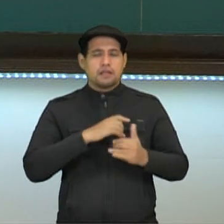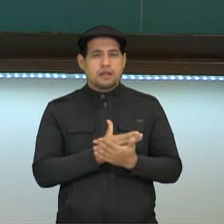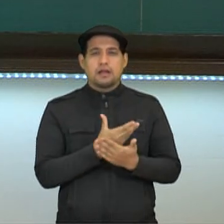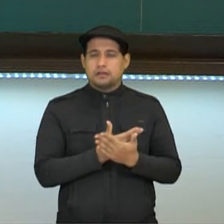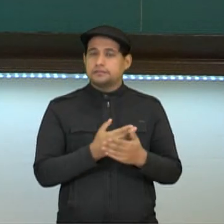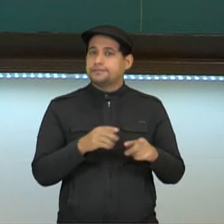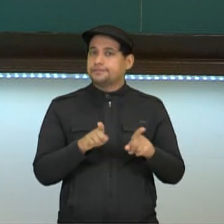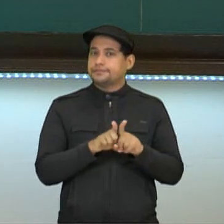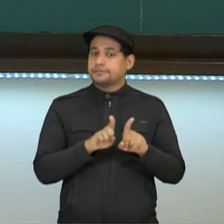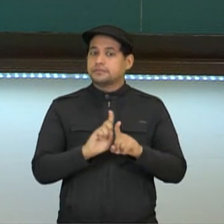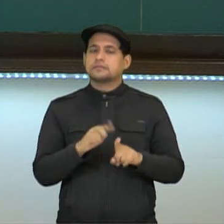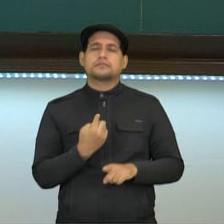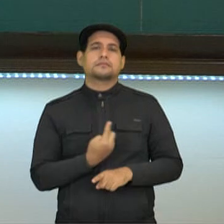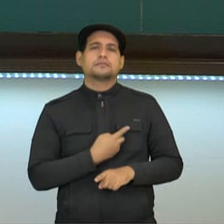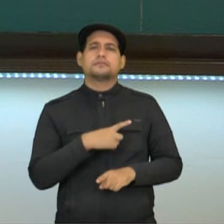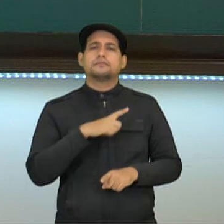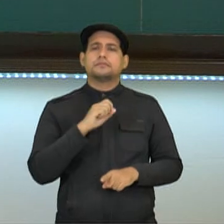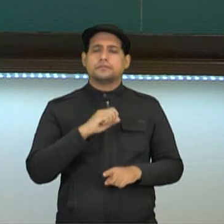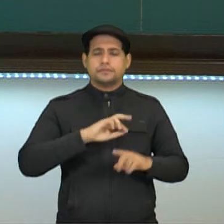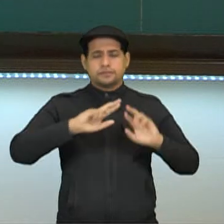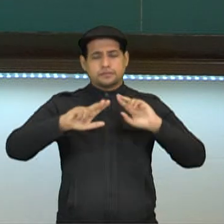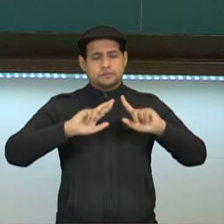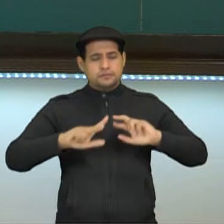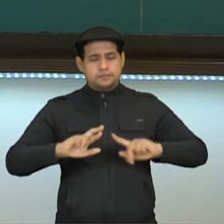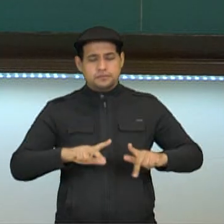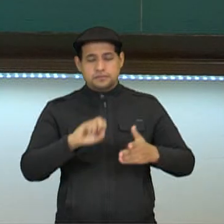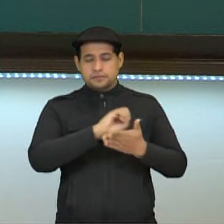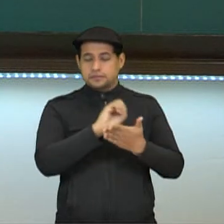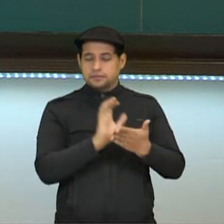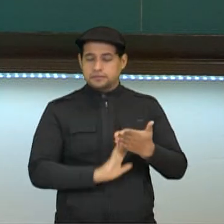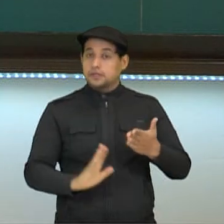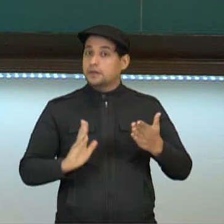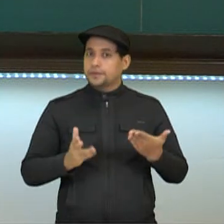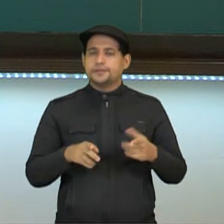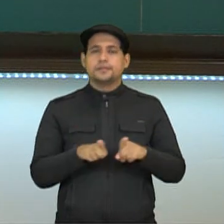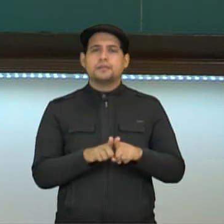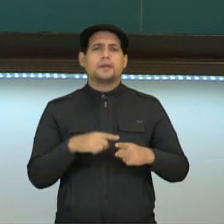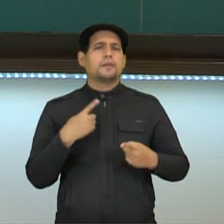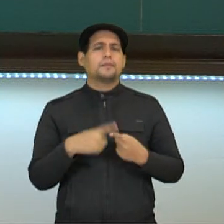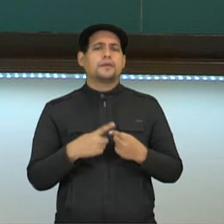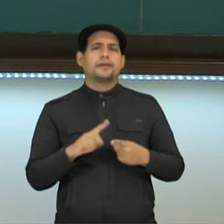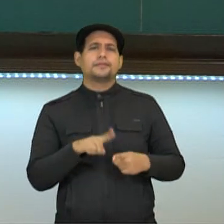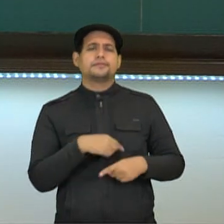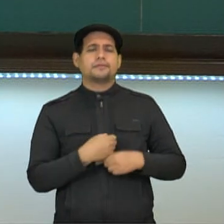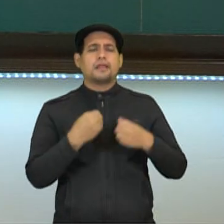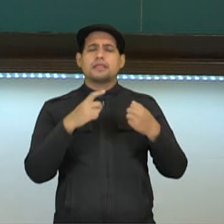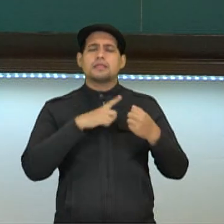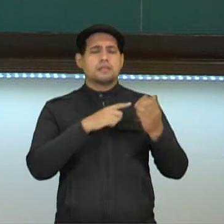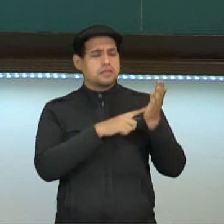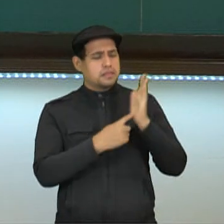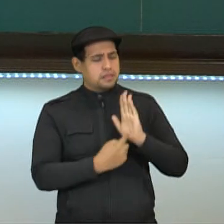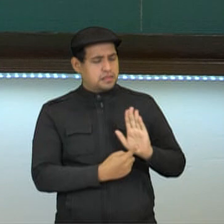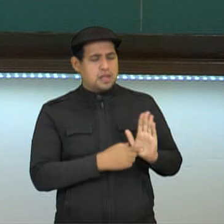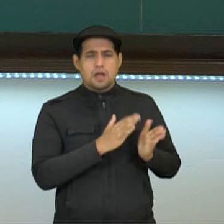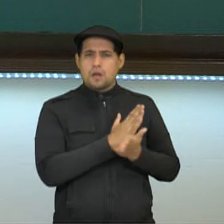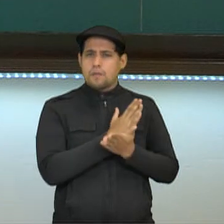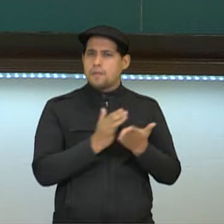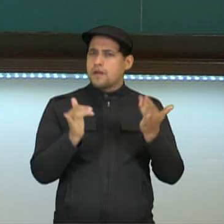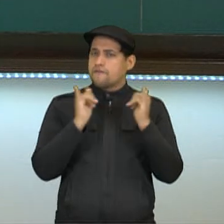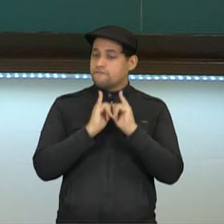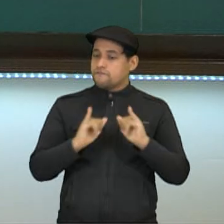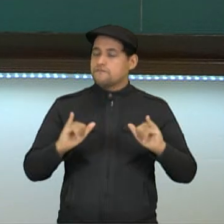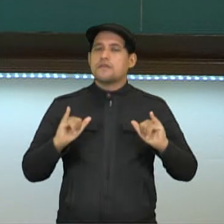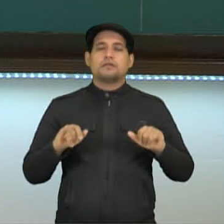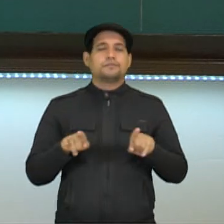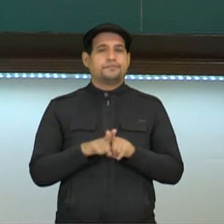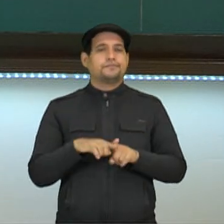aula. Vamos ter também bastante exercícios hoje, porque nós vamos falar com informações implícitas